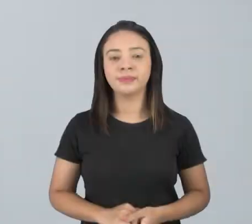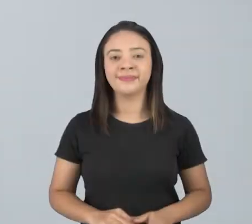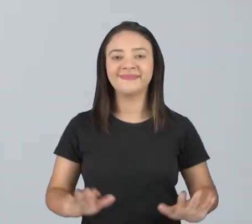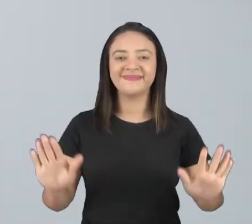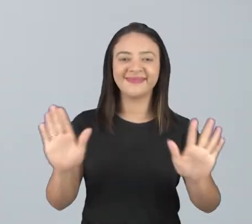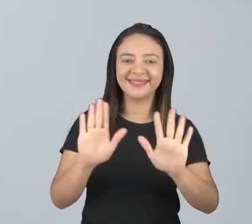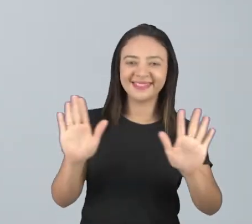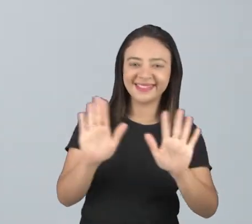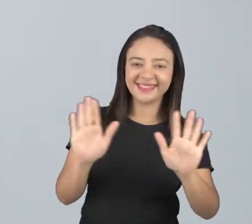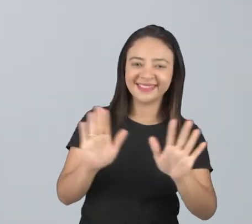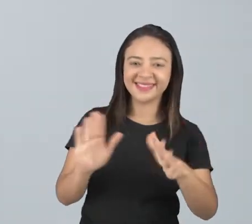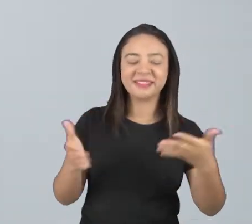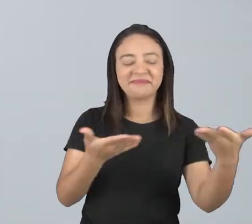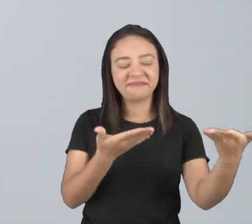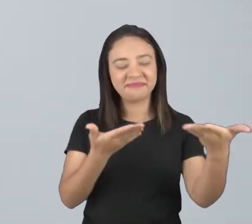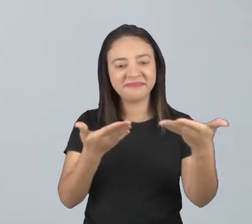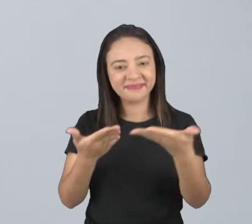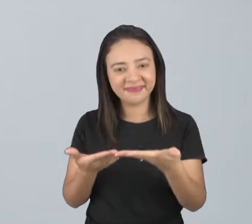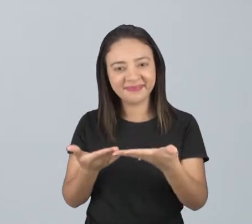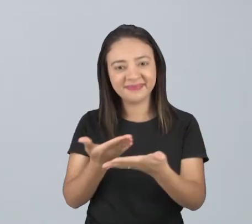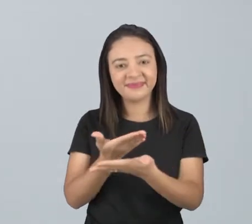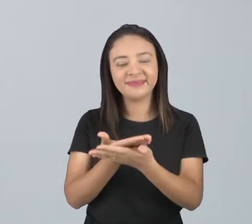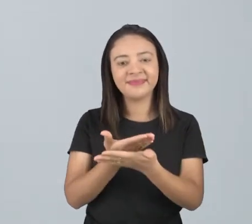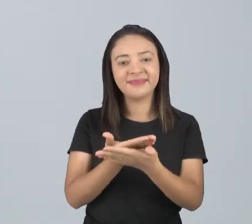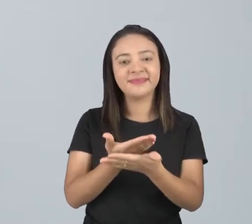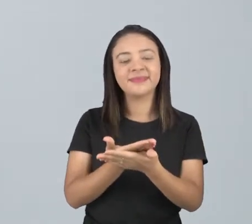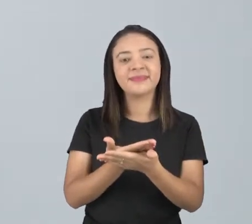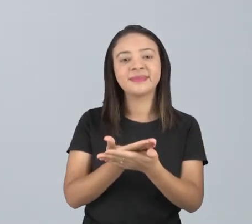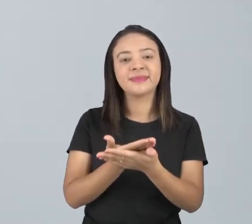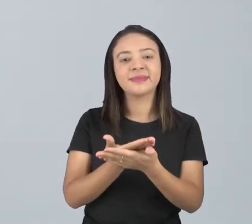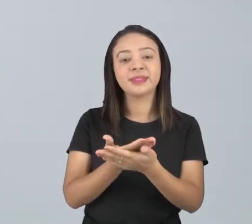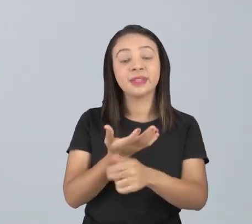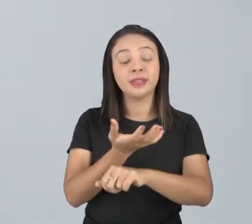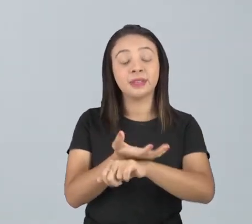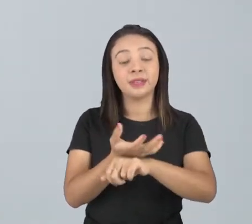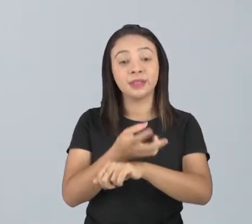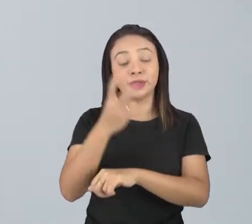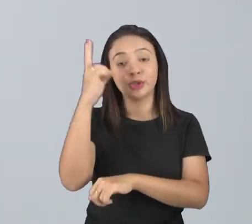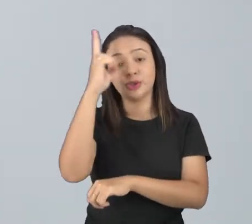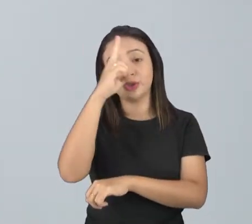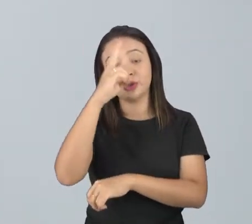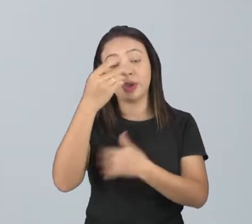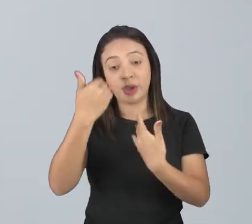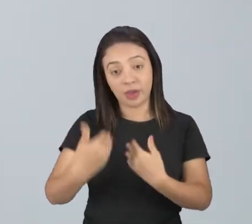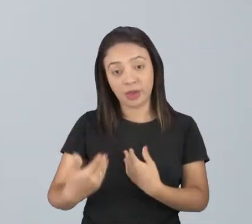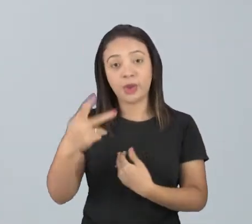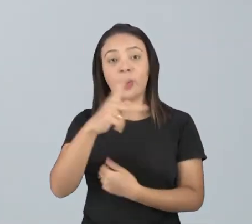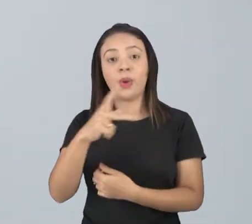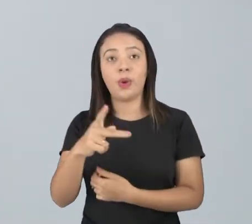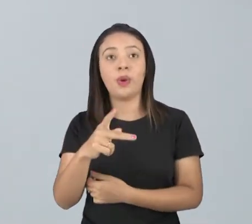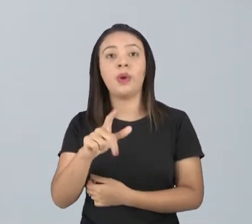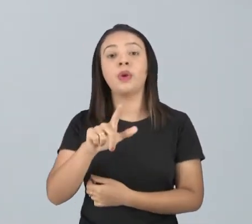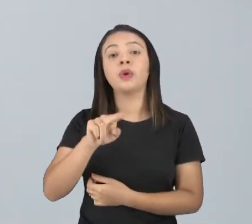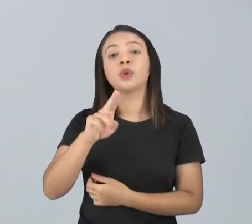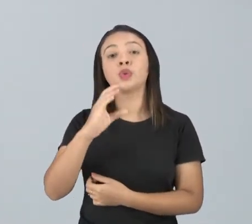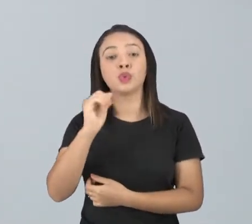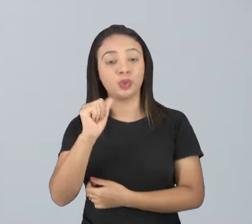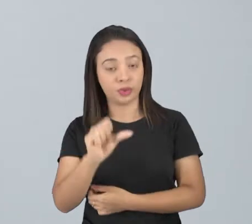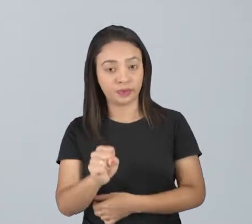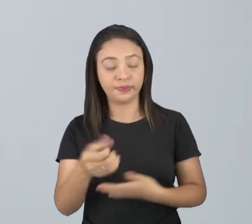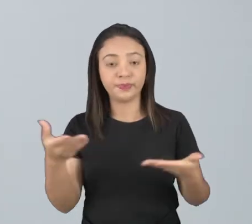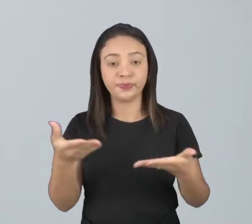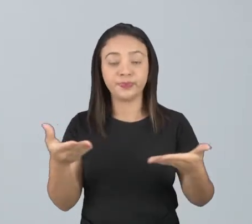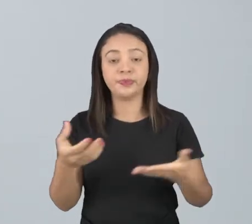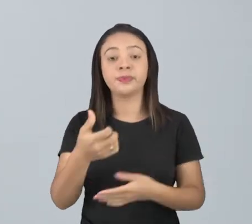Oi, galerinha, sejam muito bem-vindos a mais uma aula de História. Eu sou o professor Lucas e já estamos na nossa 30ª aula